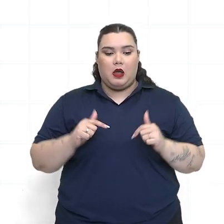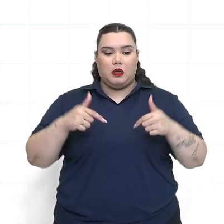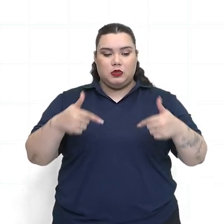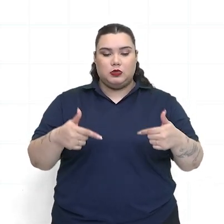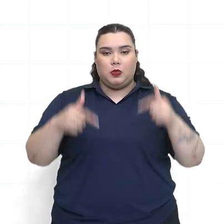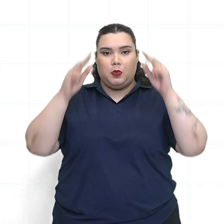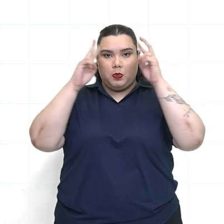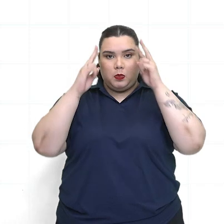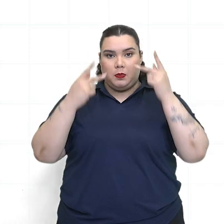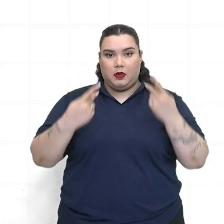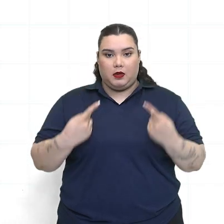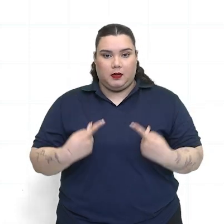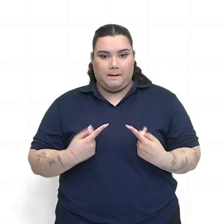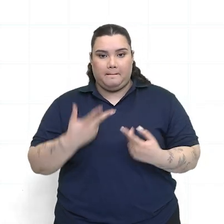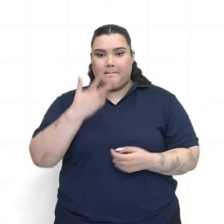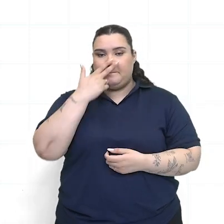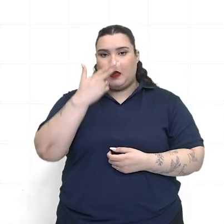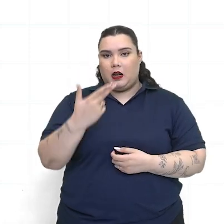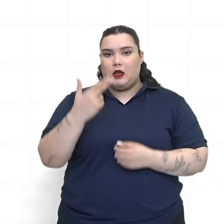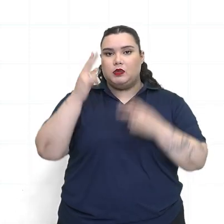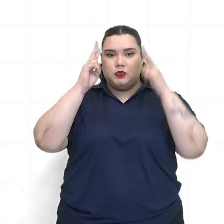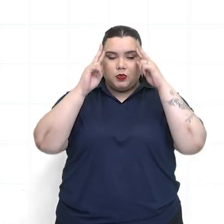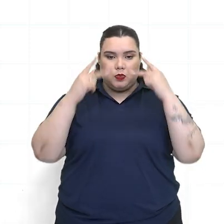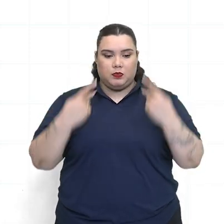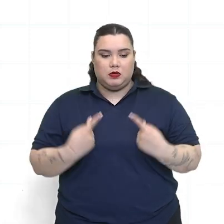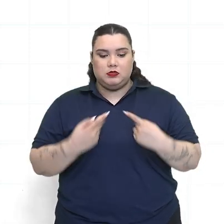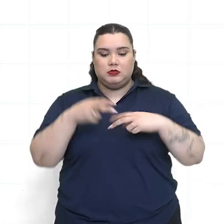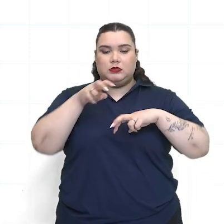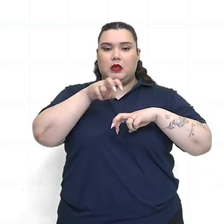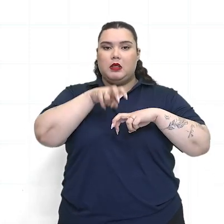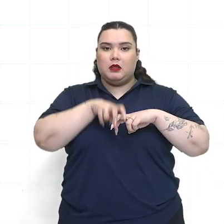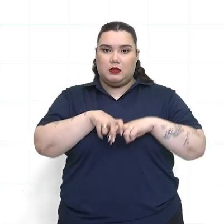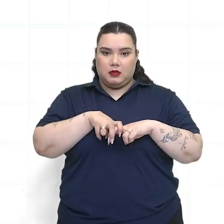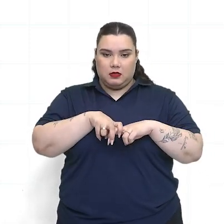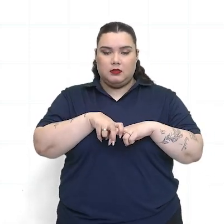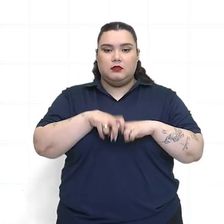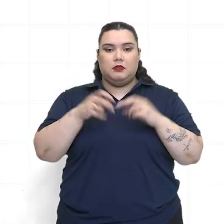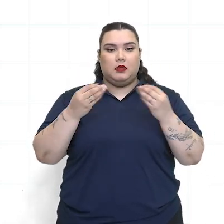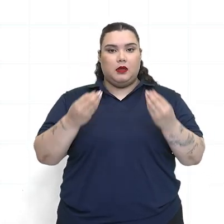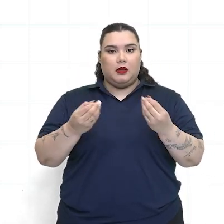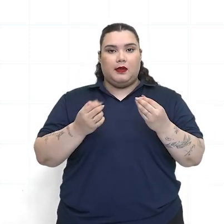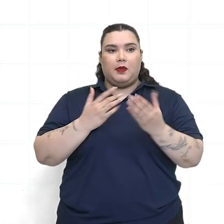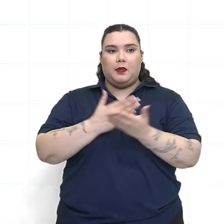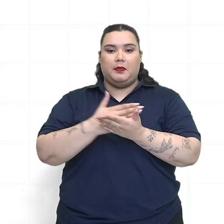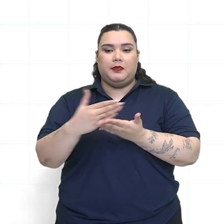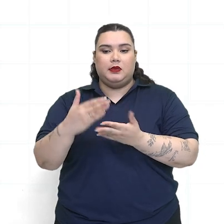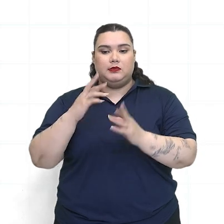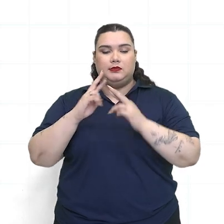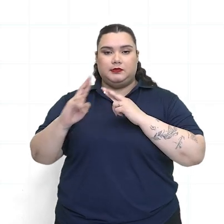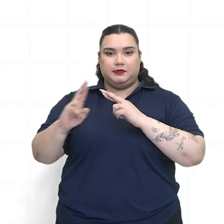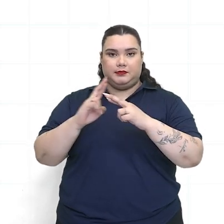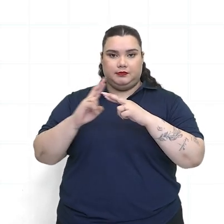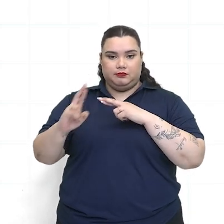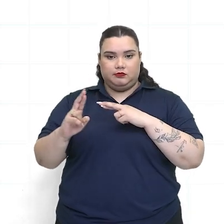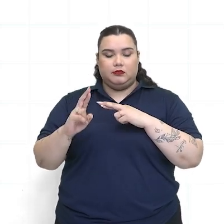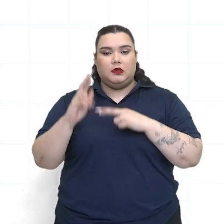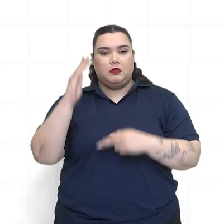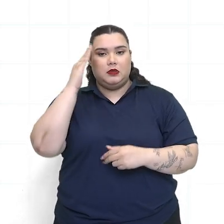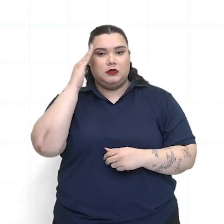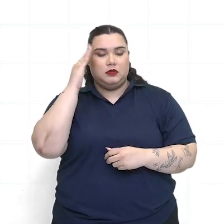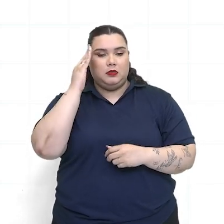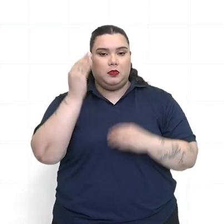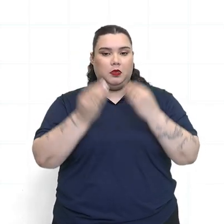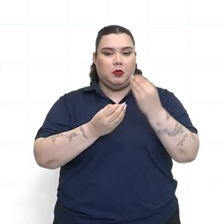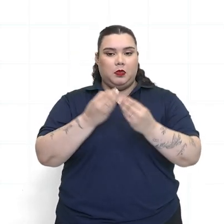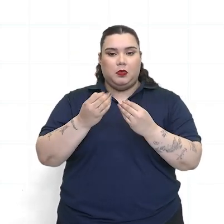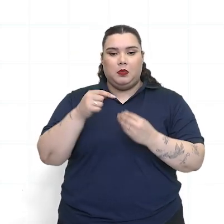atitudes humanas, né, como se fosse uma pessoa sentada nessa poltrona para ser entrevistado, para saber aí do